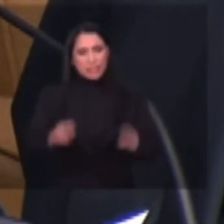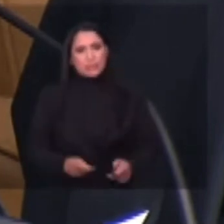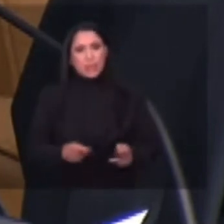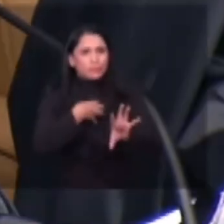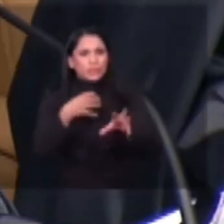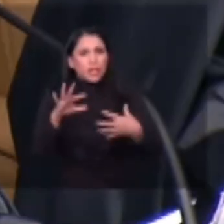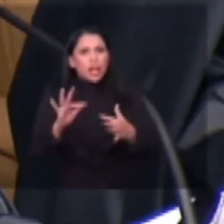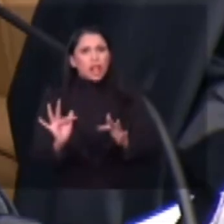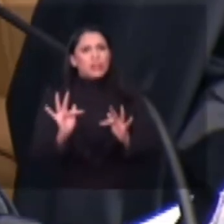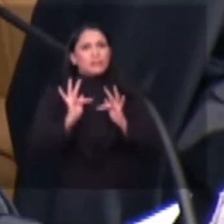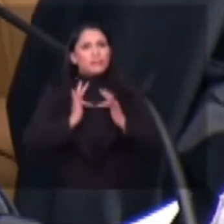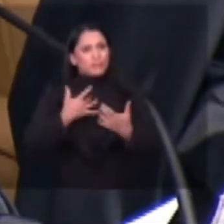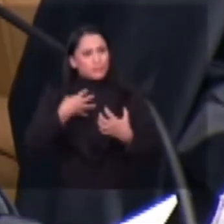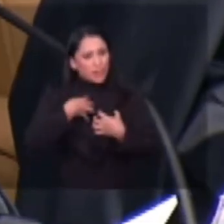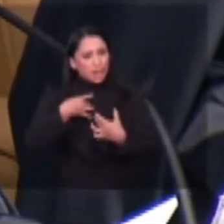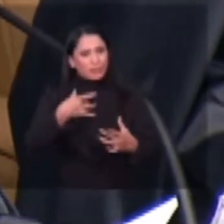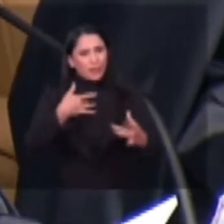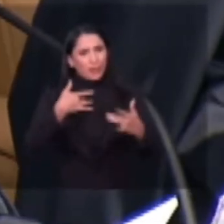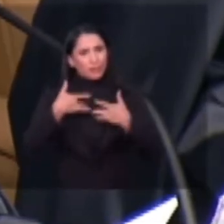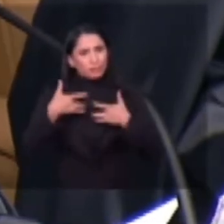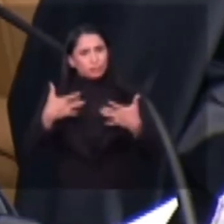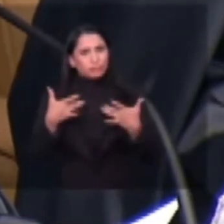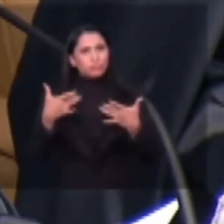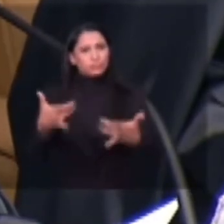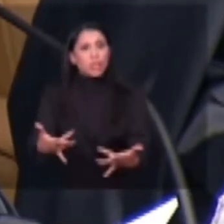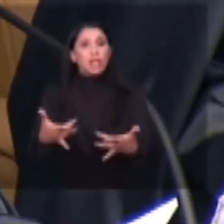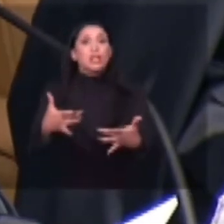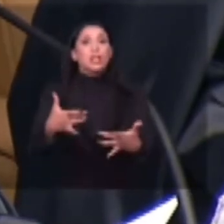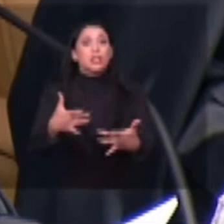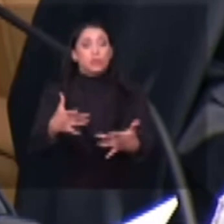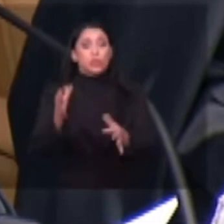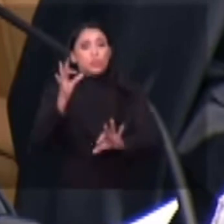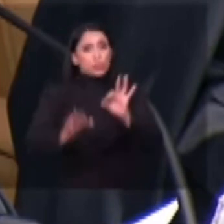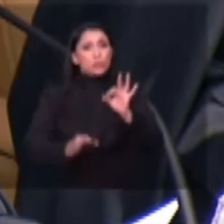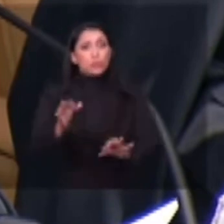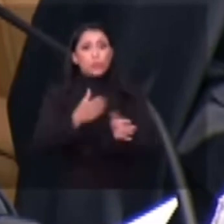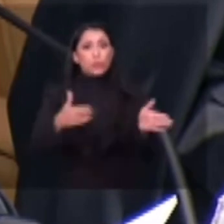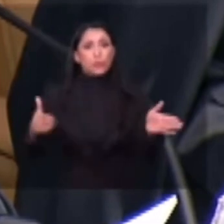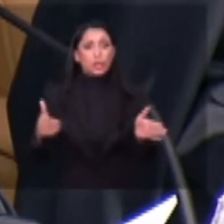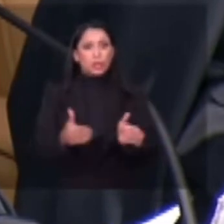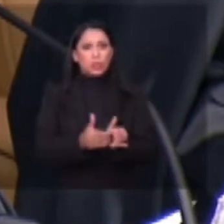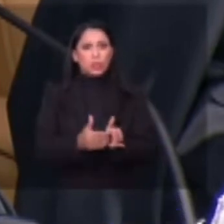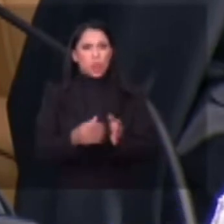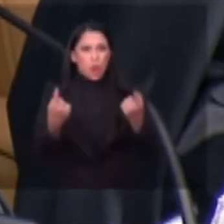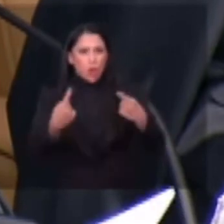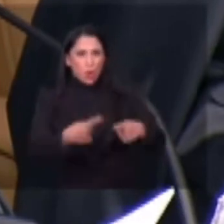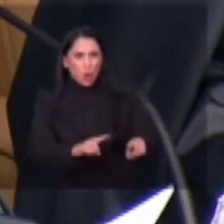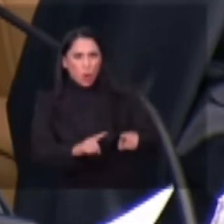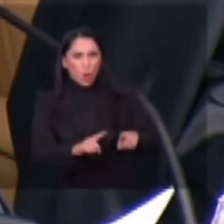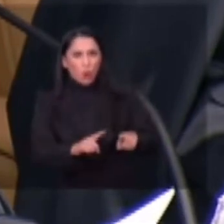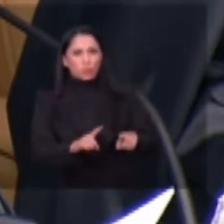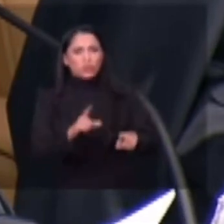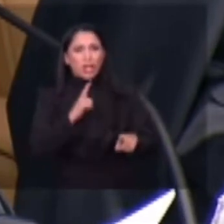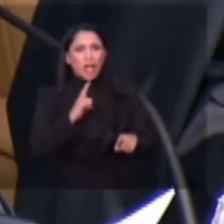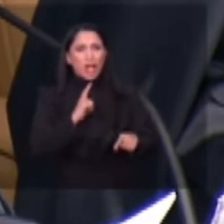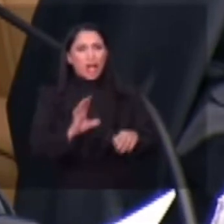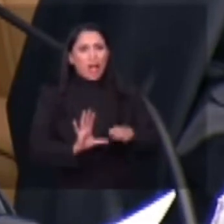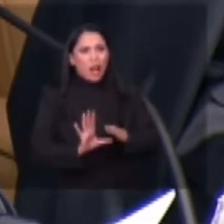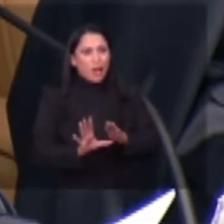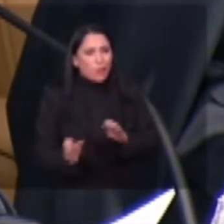diferenças. Não se promove a democracia com comportamentos desmoralizantes de pessoas e de